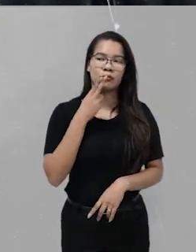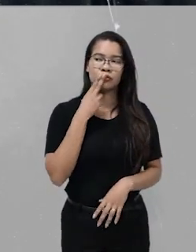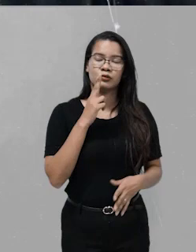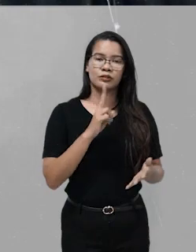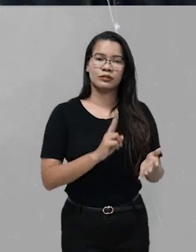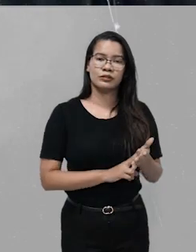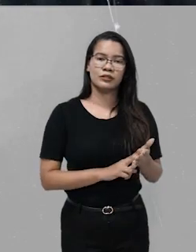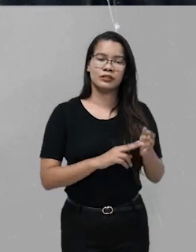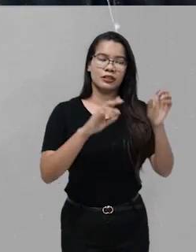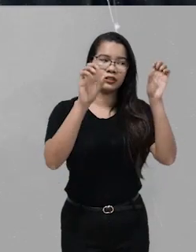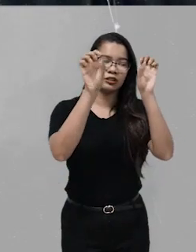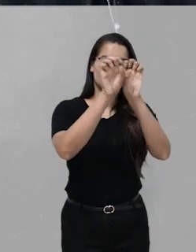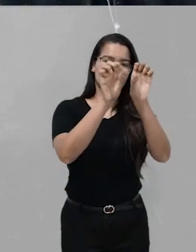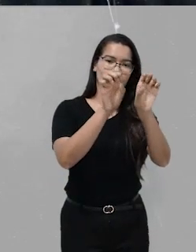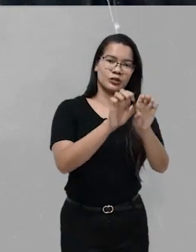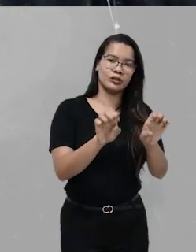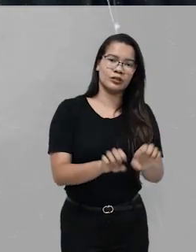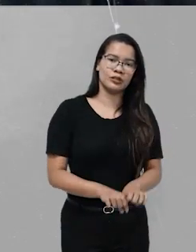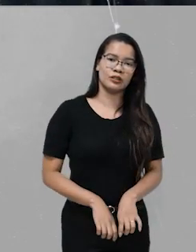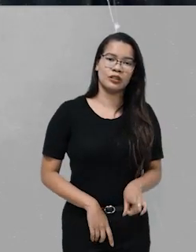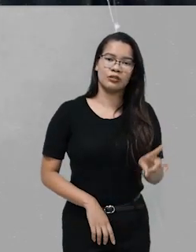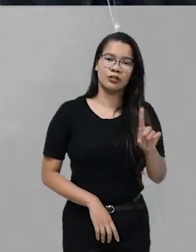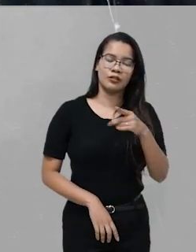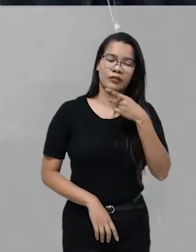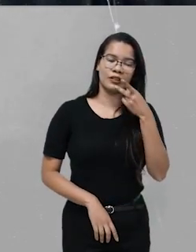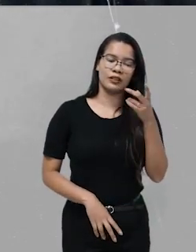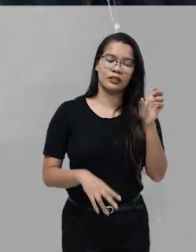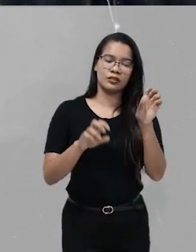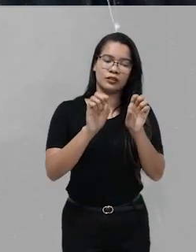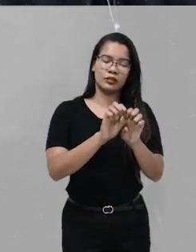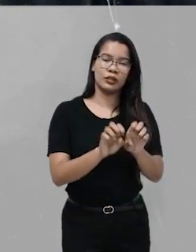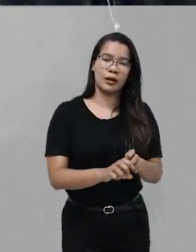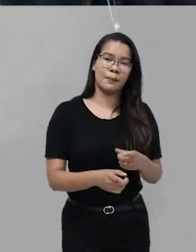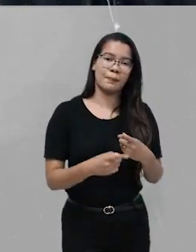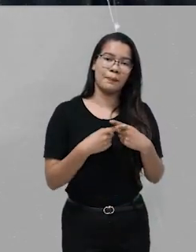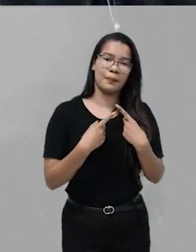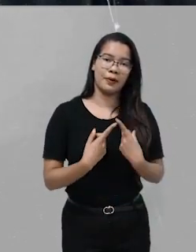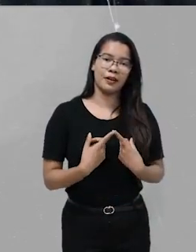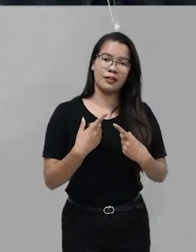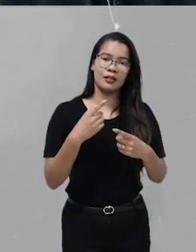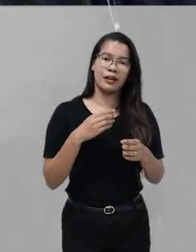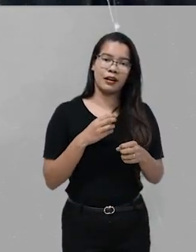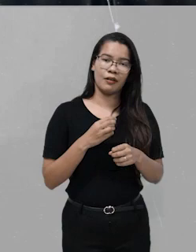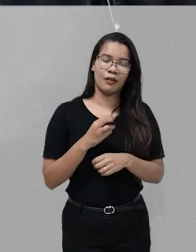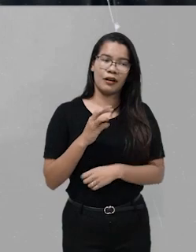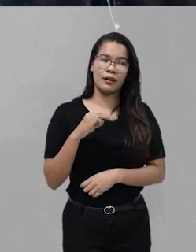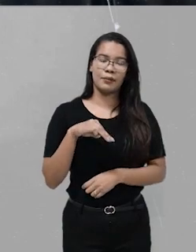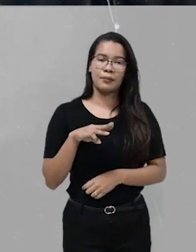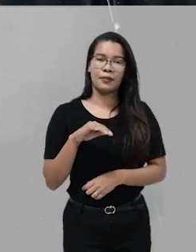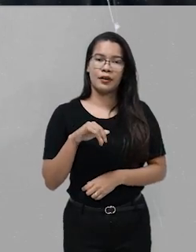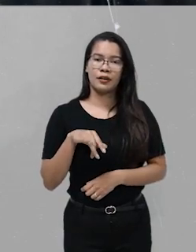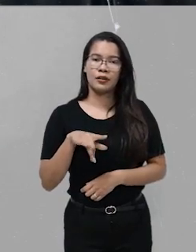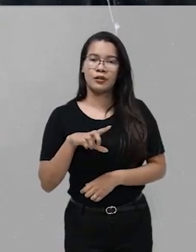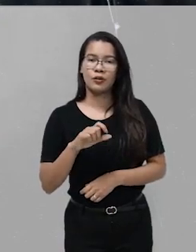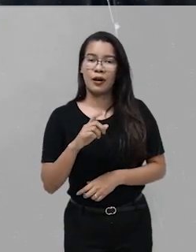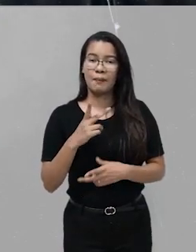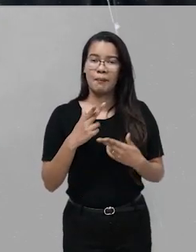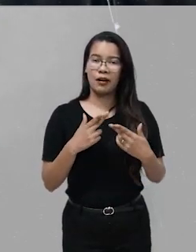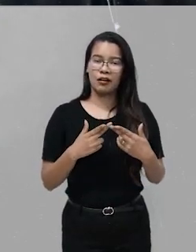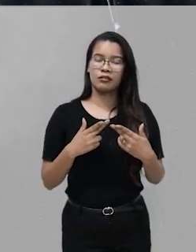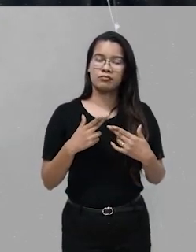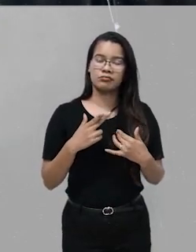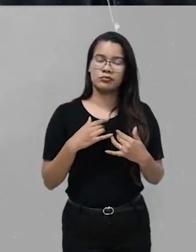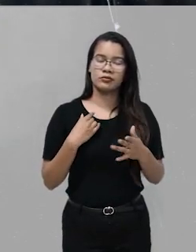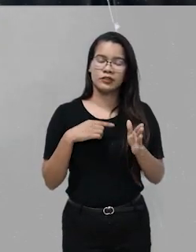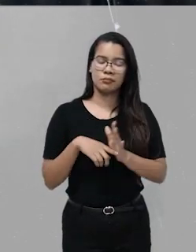a estrutura da carta. Eu não falei da estrutura, mas o e-mail é bem parecido com a carta, né? Normalmente nós utilizamos o e-mail para fazer